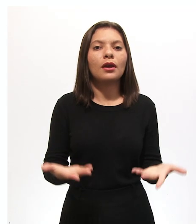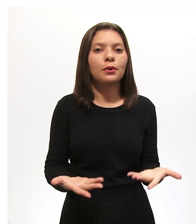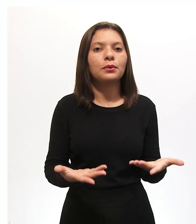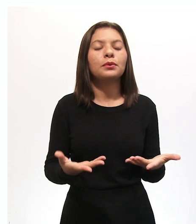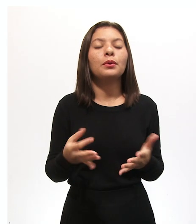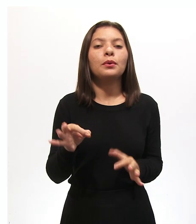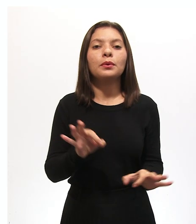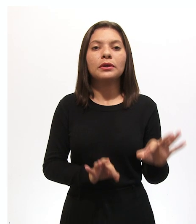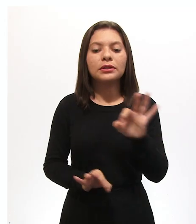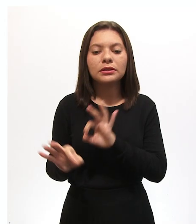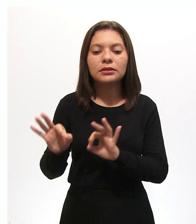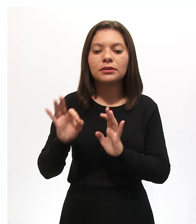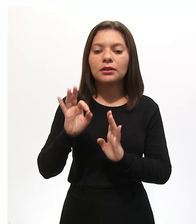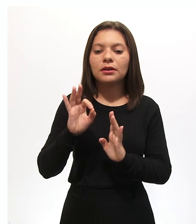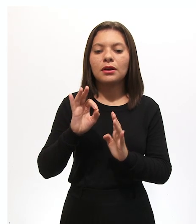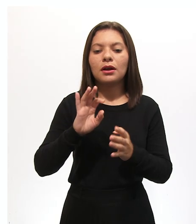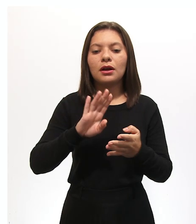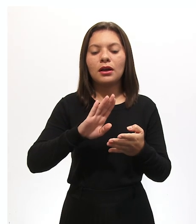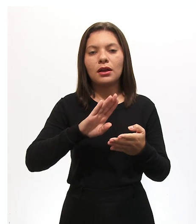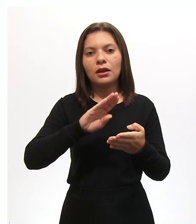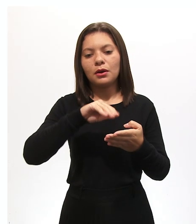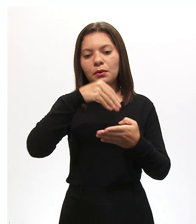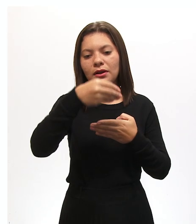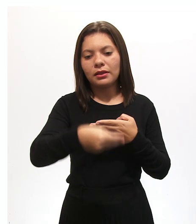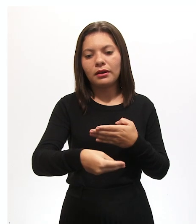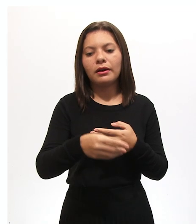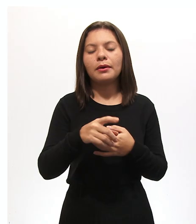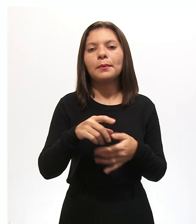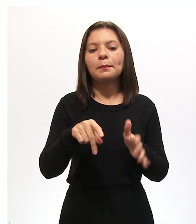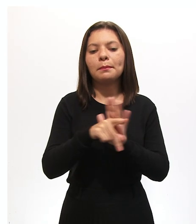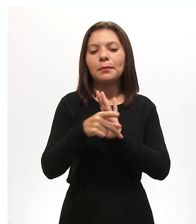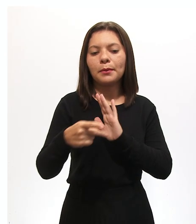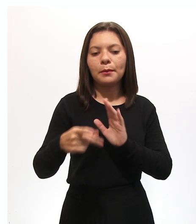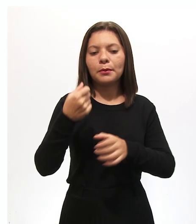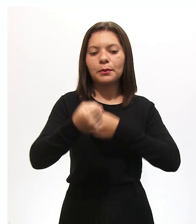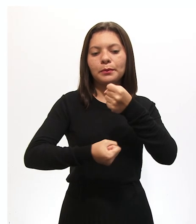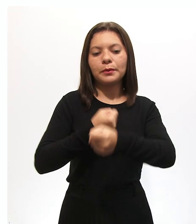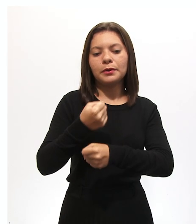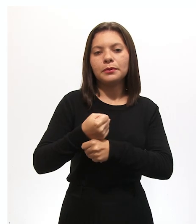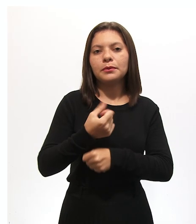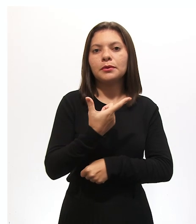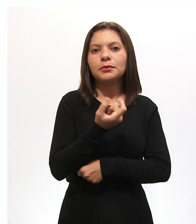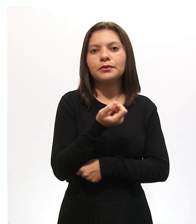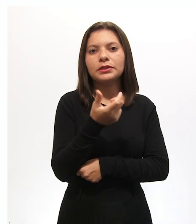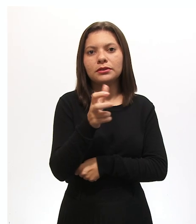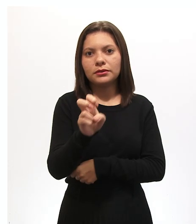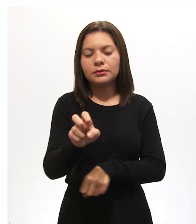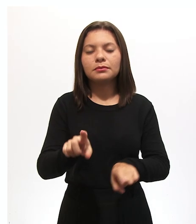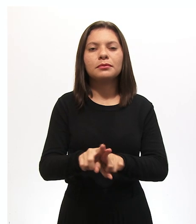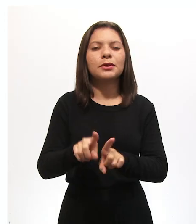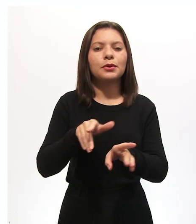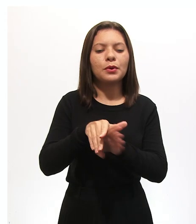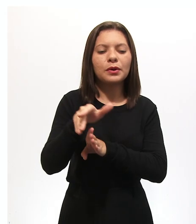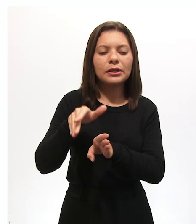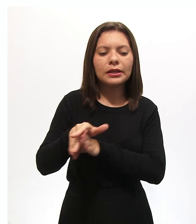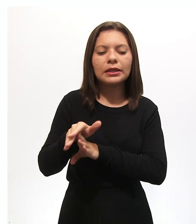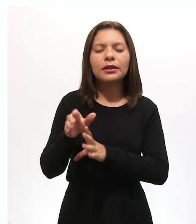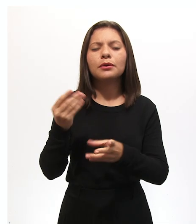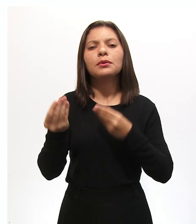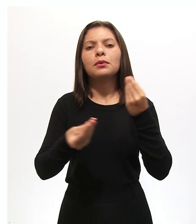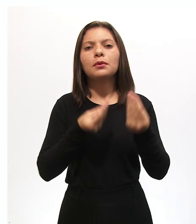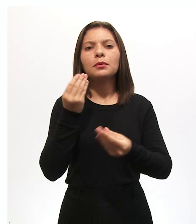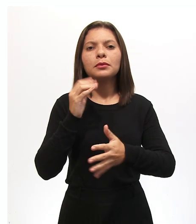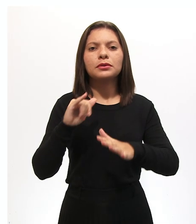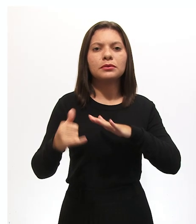ele vai organizar o calendário regulatório de 2025 e orienta também como as